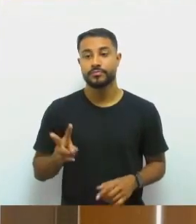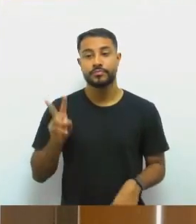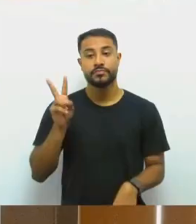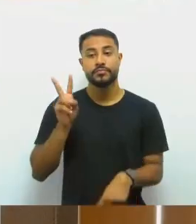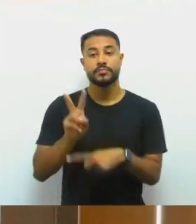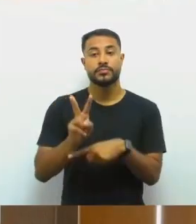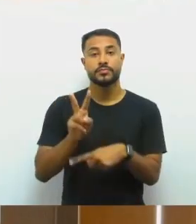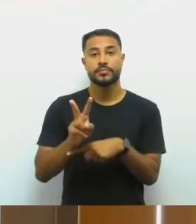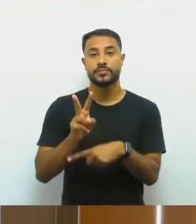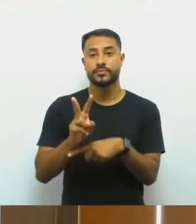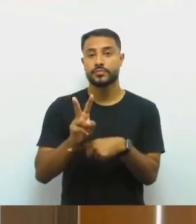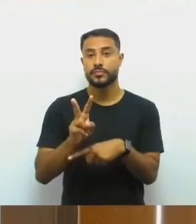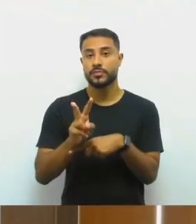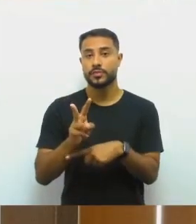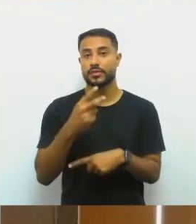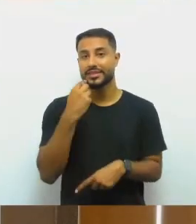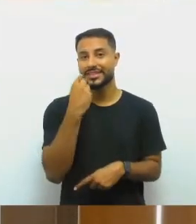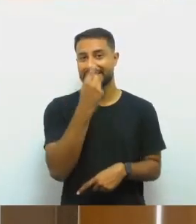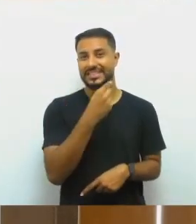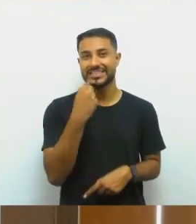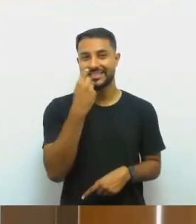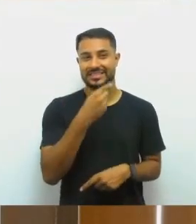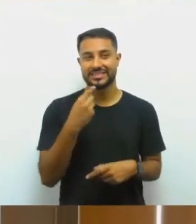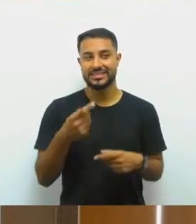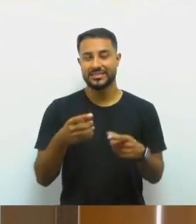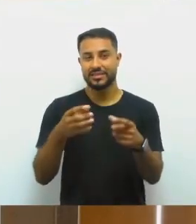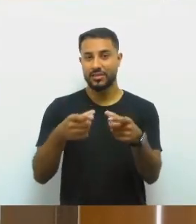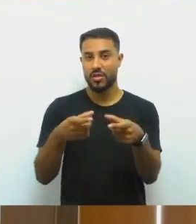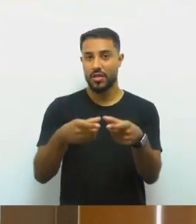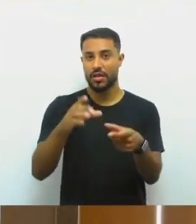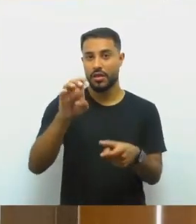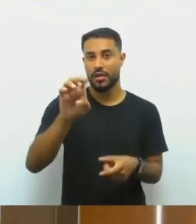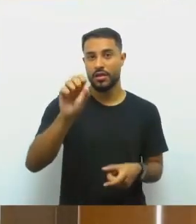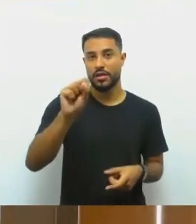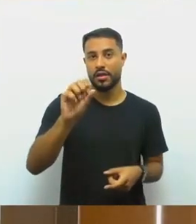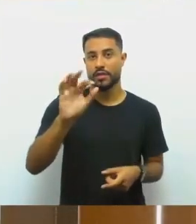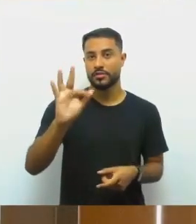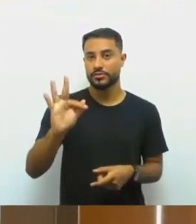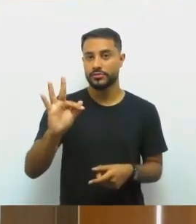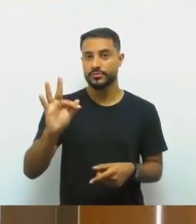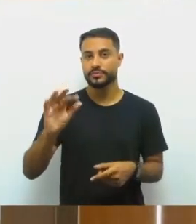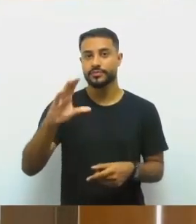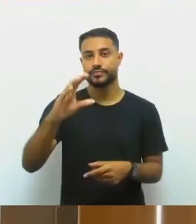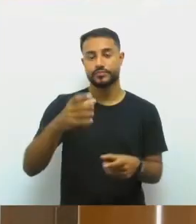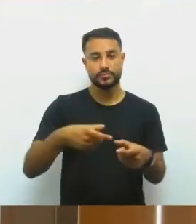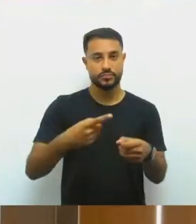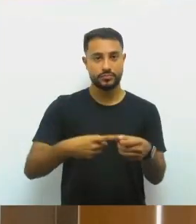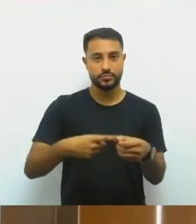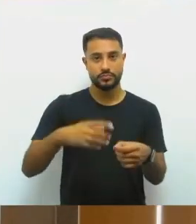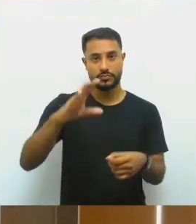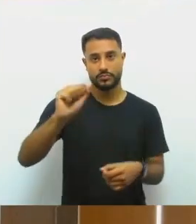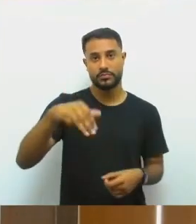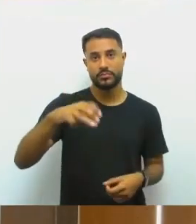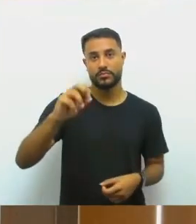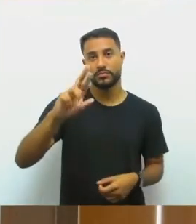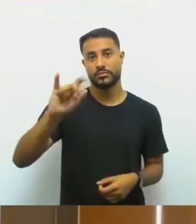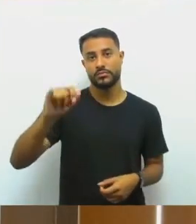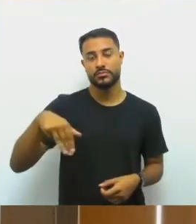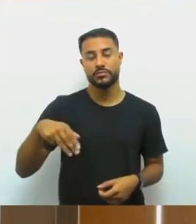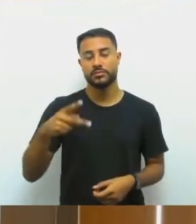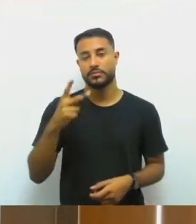odontológico ali no ESF do Camorim. Me parece que um dentista entrou em